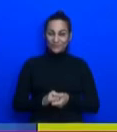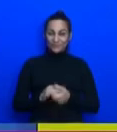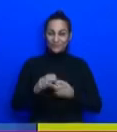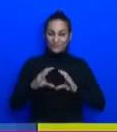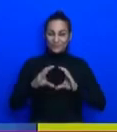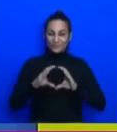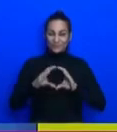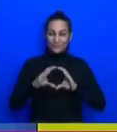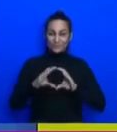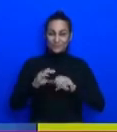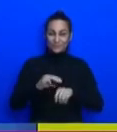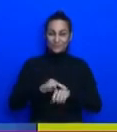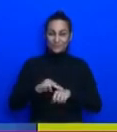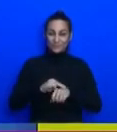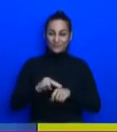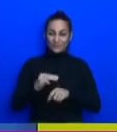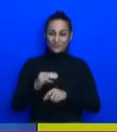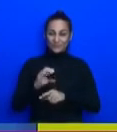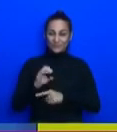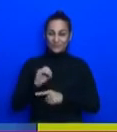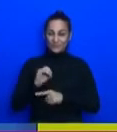Bola marrom